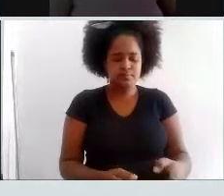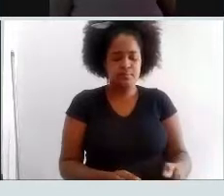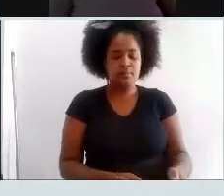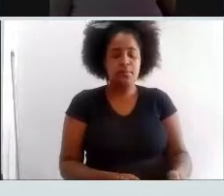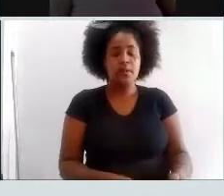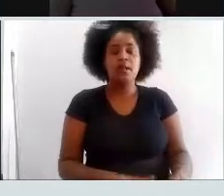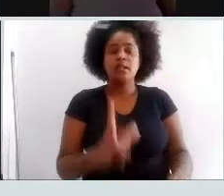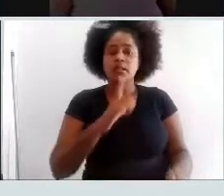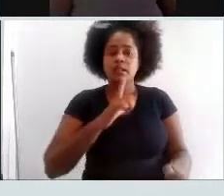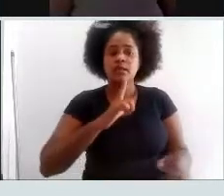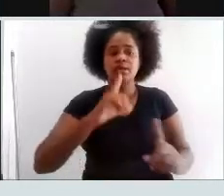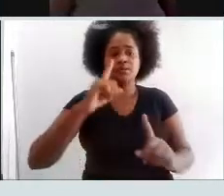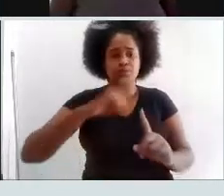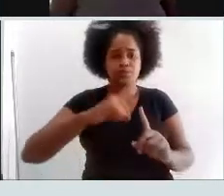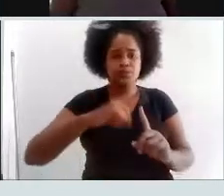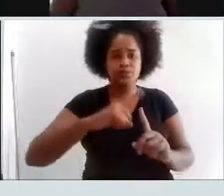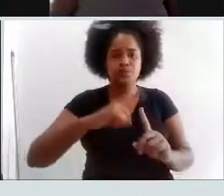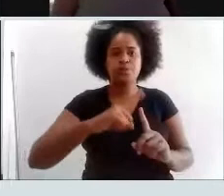gênero textual